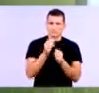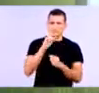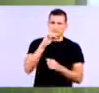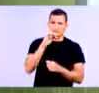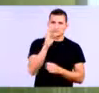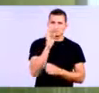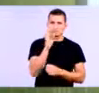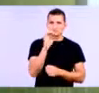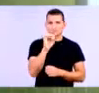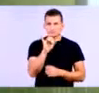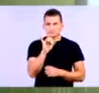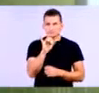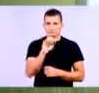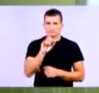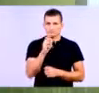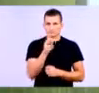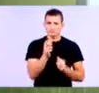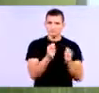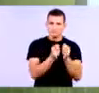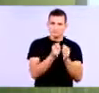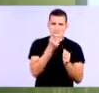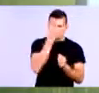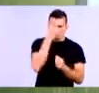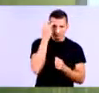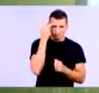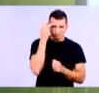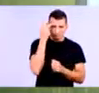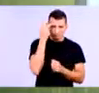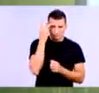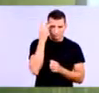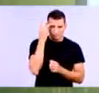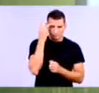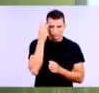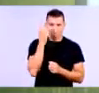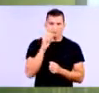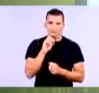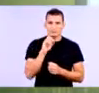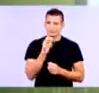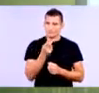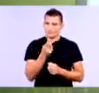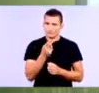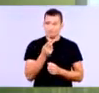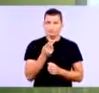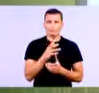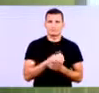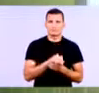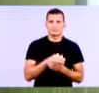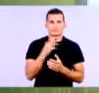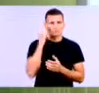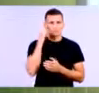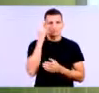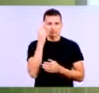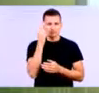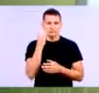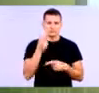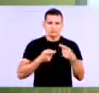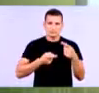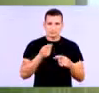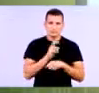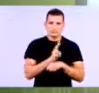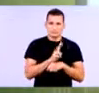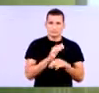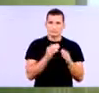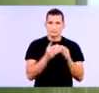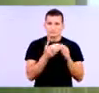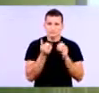ou junto às pessoas ou pessoa que está à frente dessa política de segurança, solicite